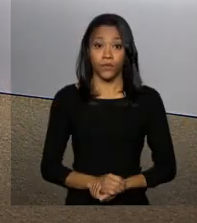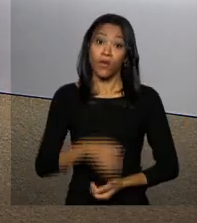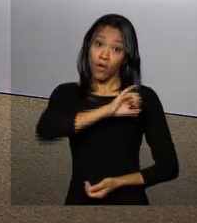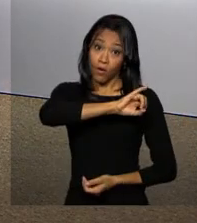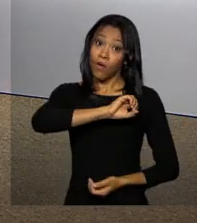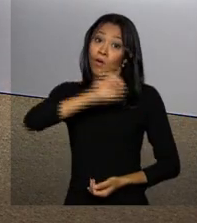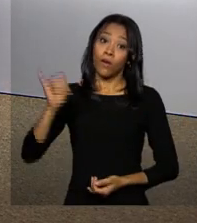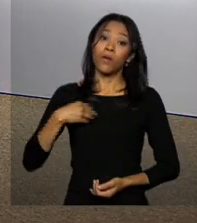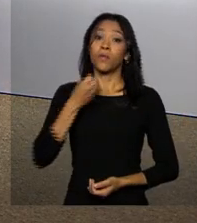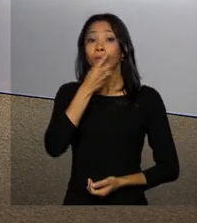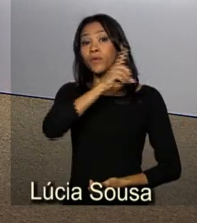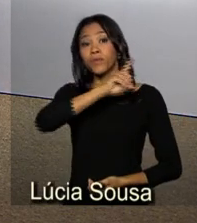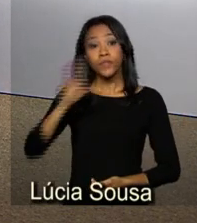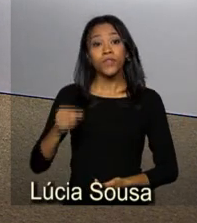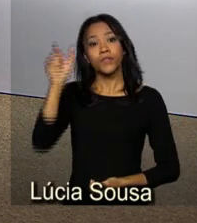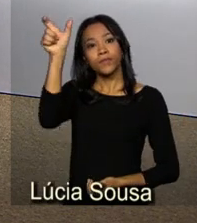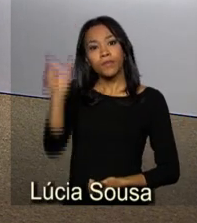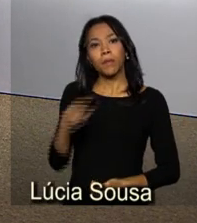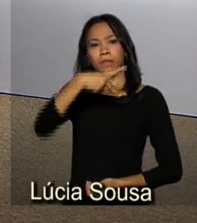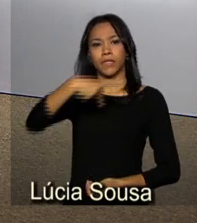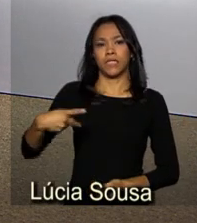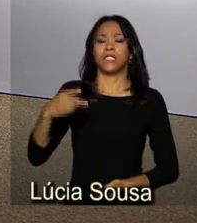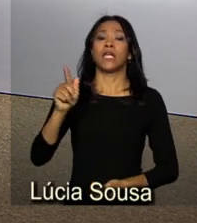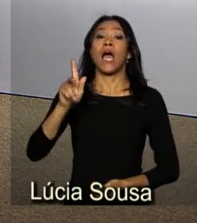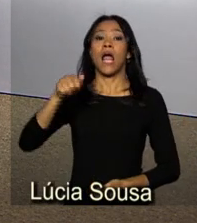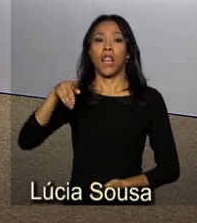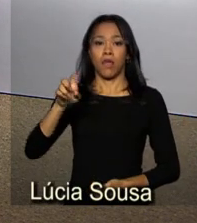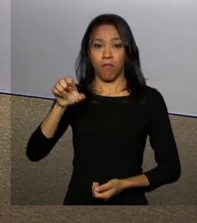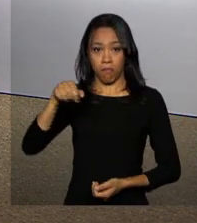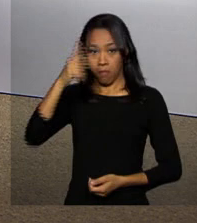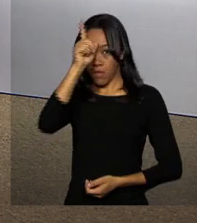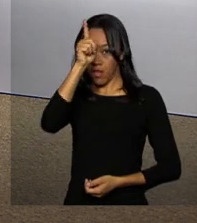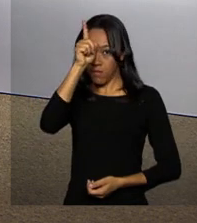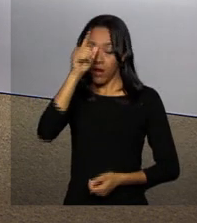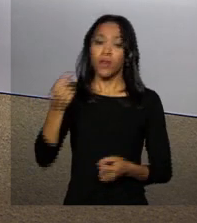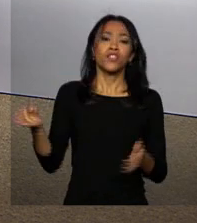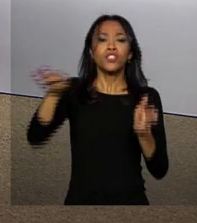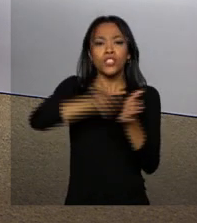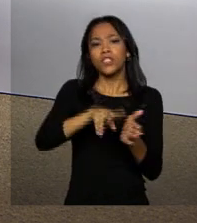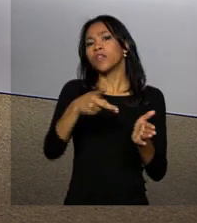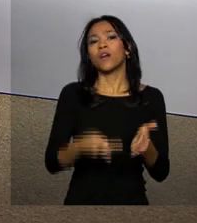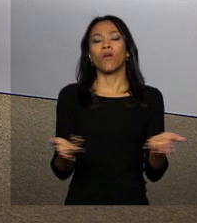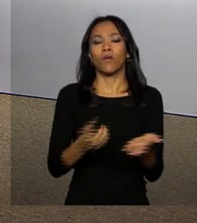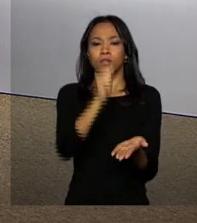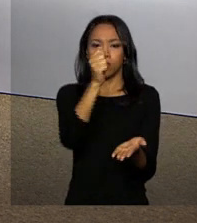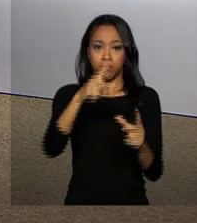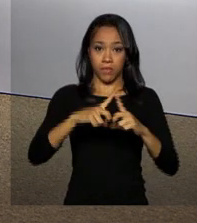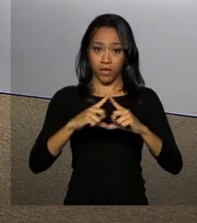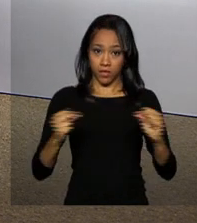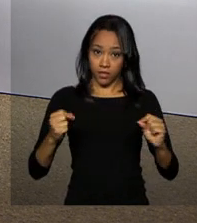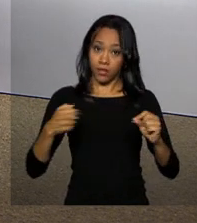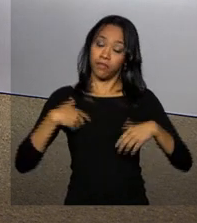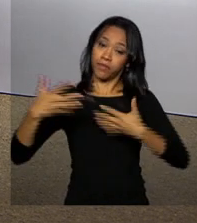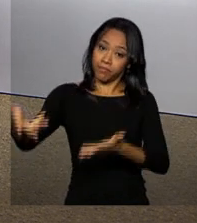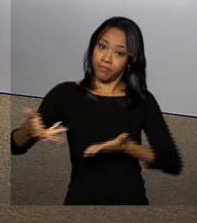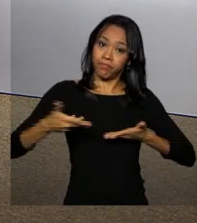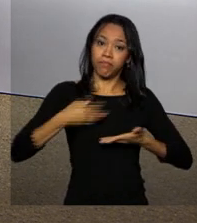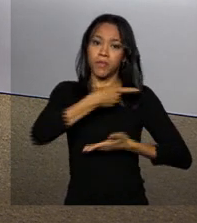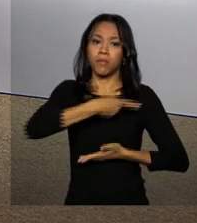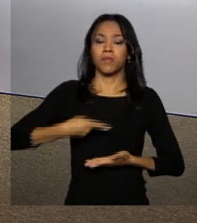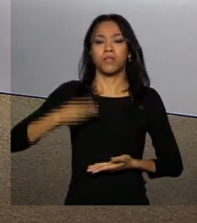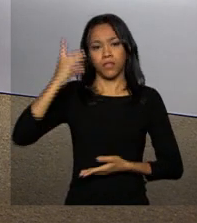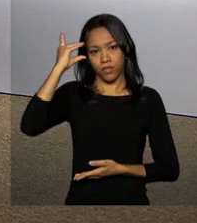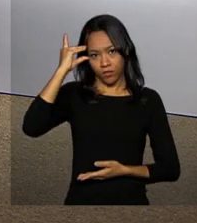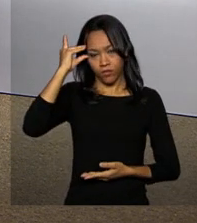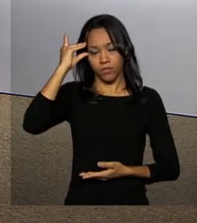Olá, bom dia. A chanceler alemã Angela Merkel está no Brasil e chega agora ao Palácio do Planalto, em Brasília, onde será recebida pela